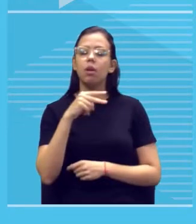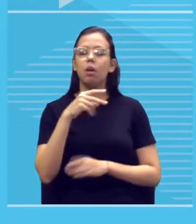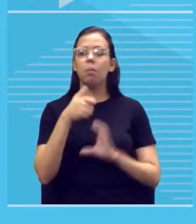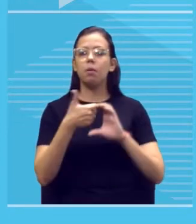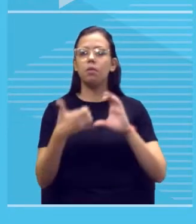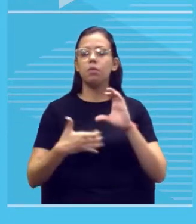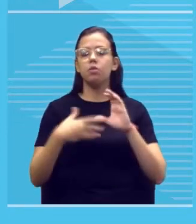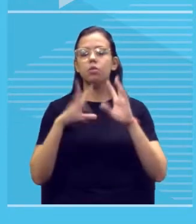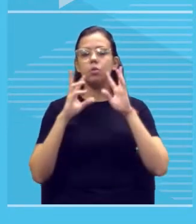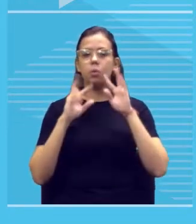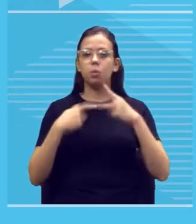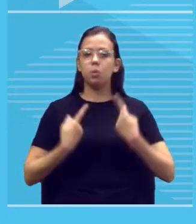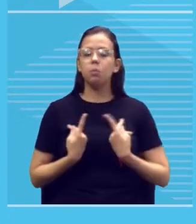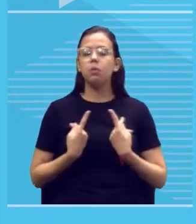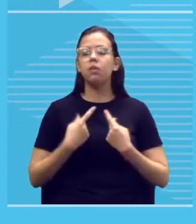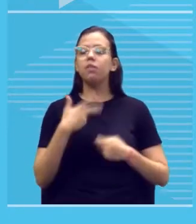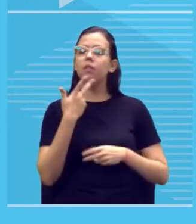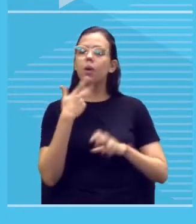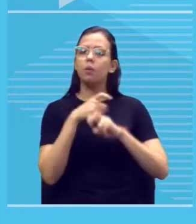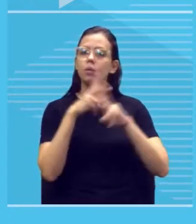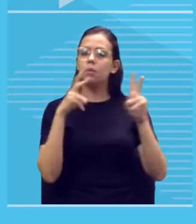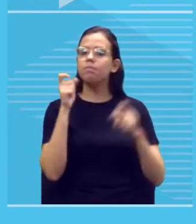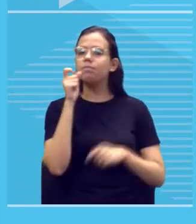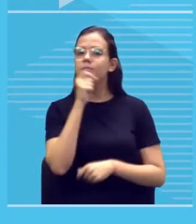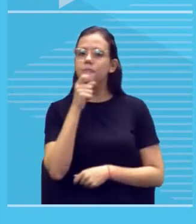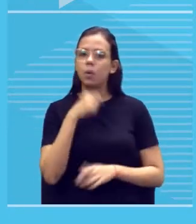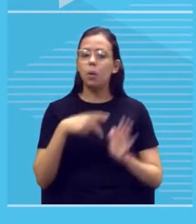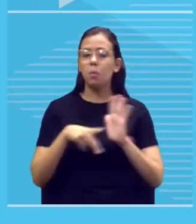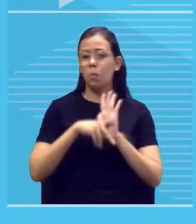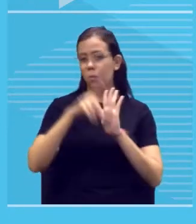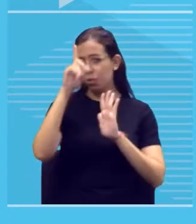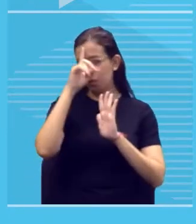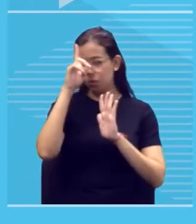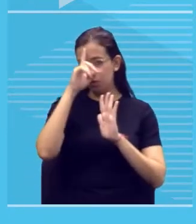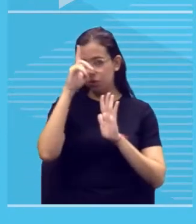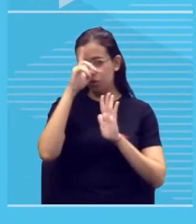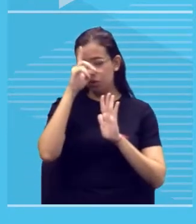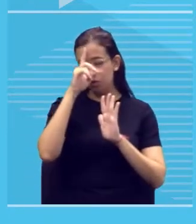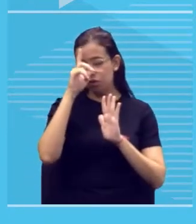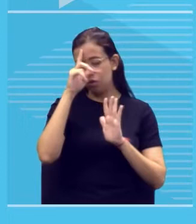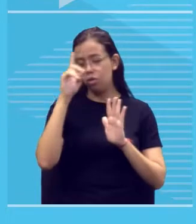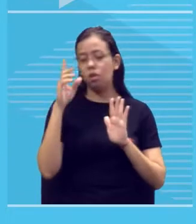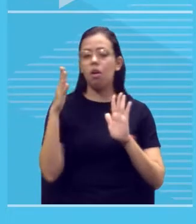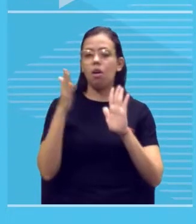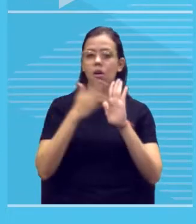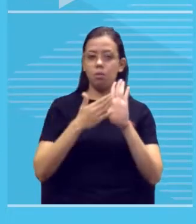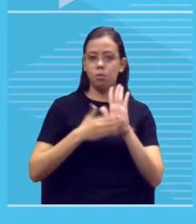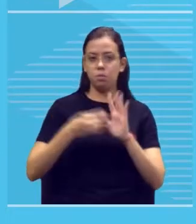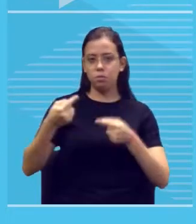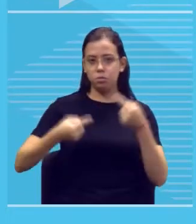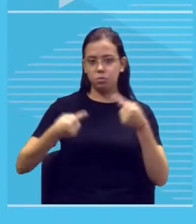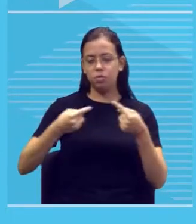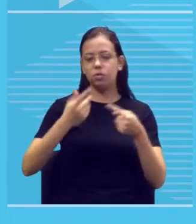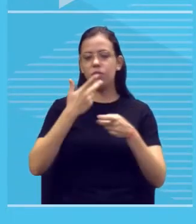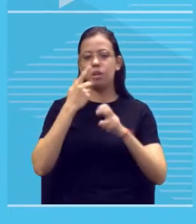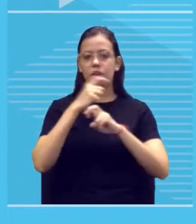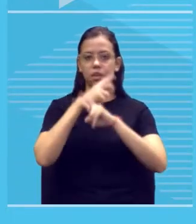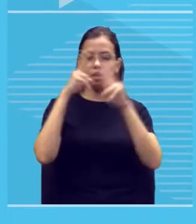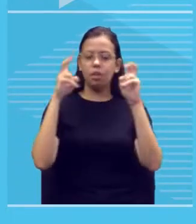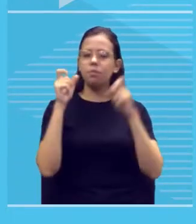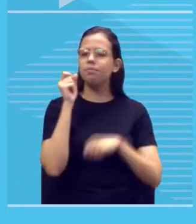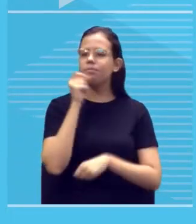comicidades do dia a dia mesmo que essa proposta política de comicidade né de falar do cômico